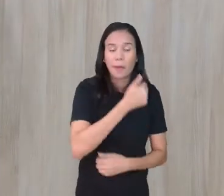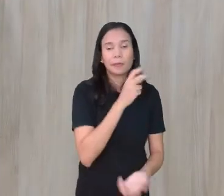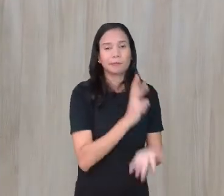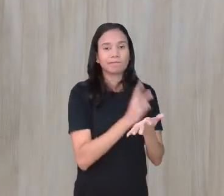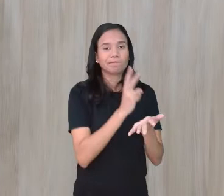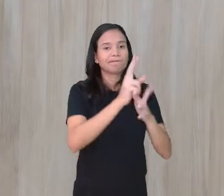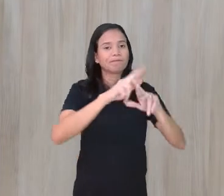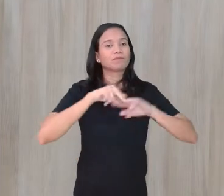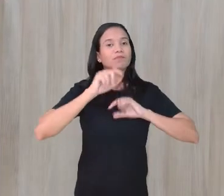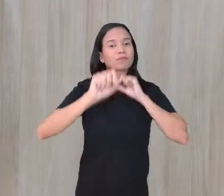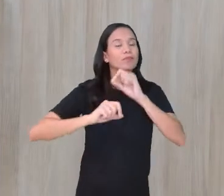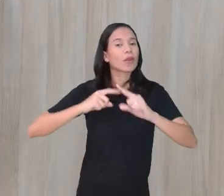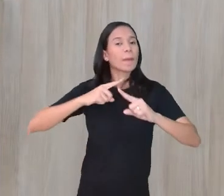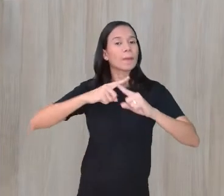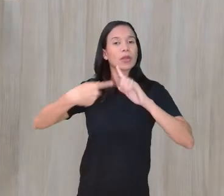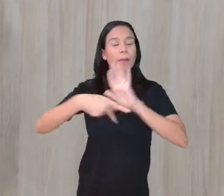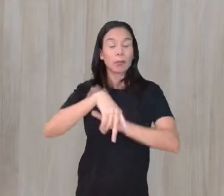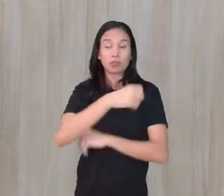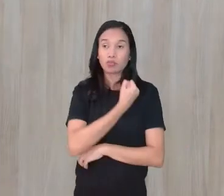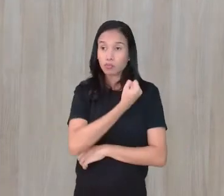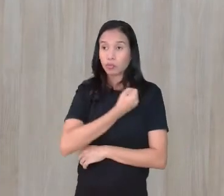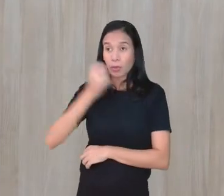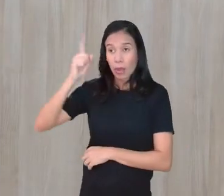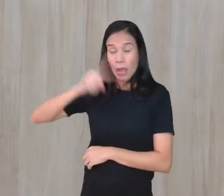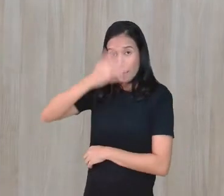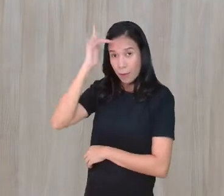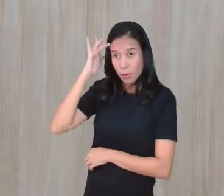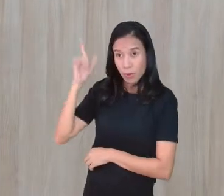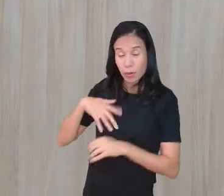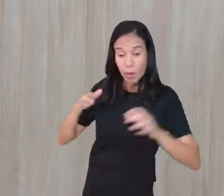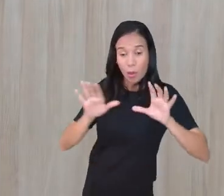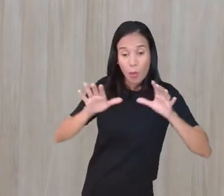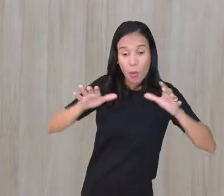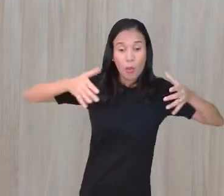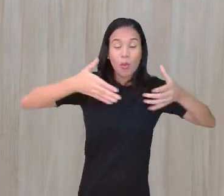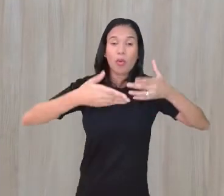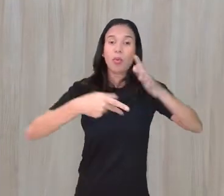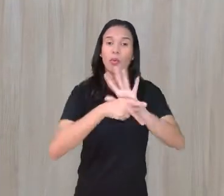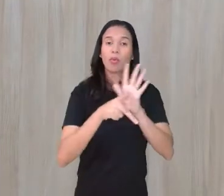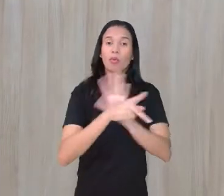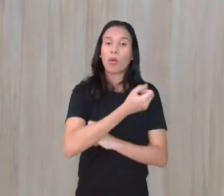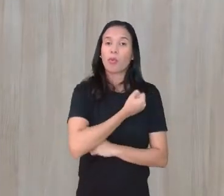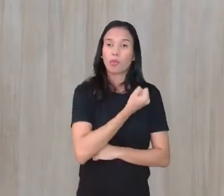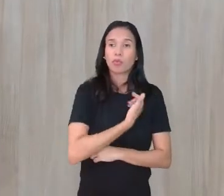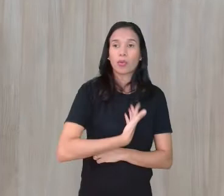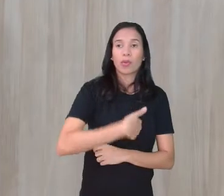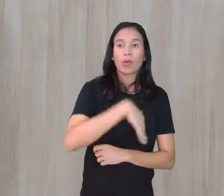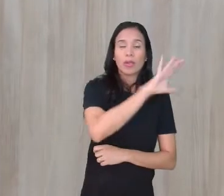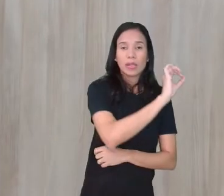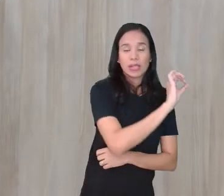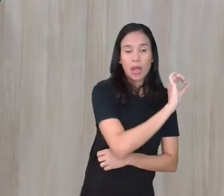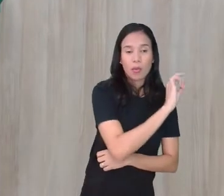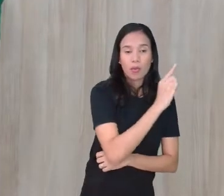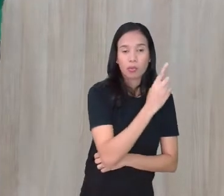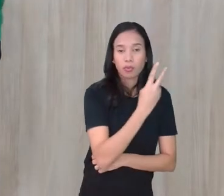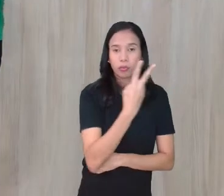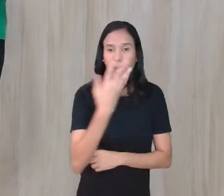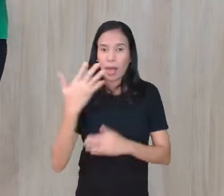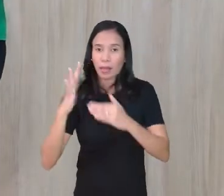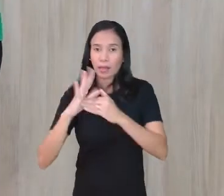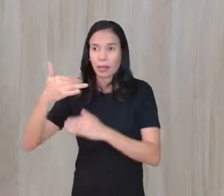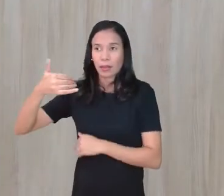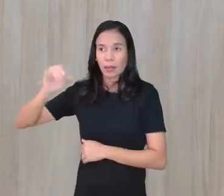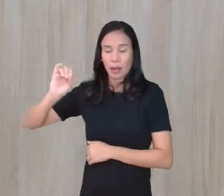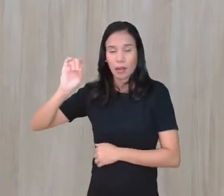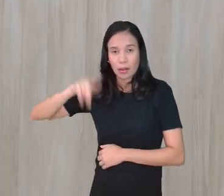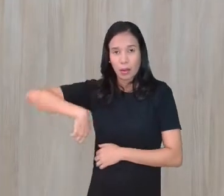do múltiplo de um número é você pegar o conjunto dos números naturais, que são esses números aqui que estão marcados